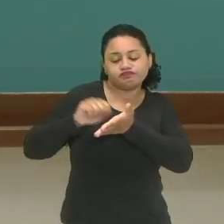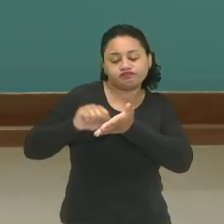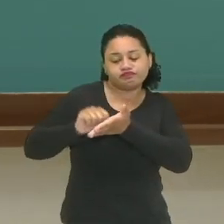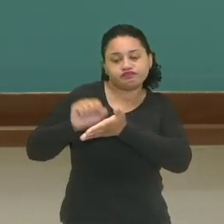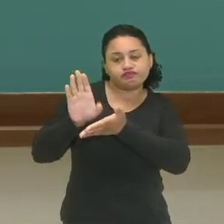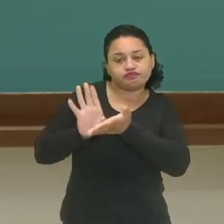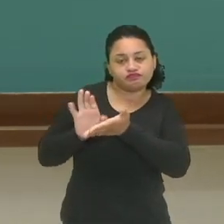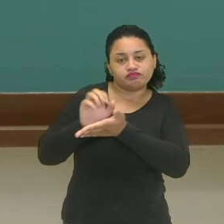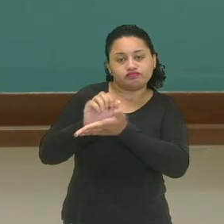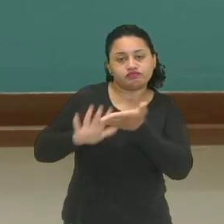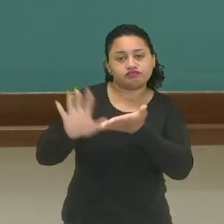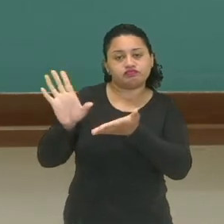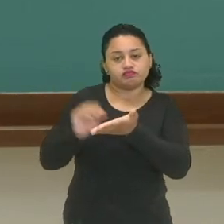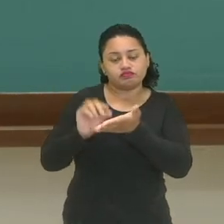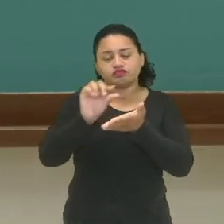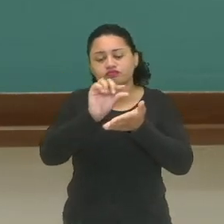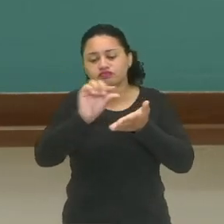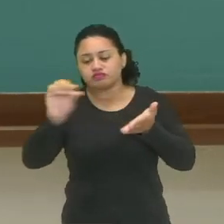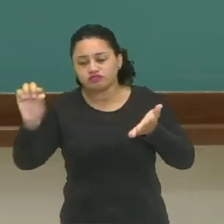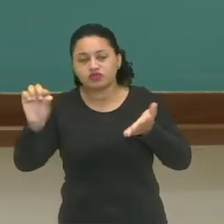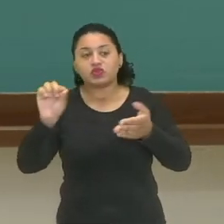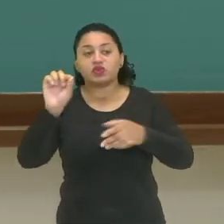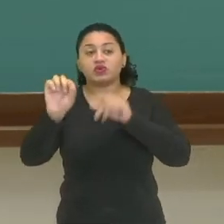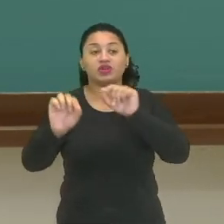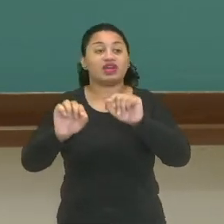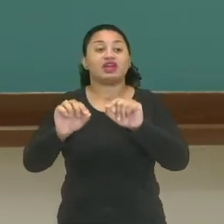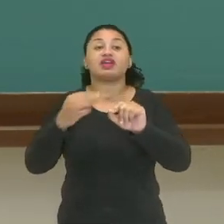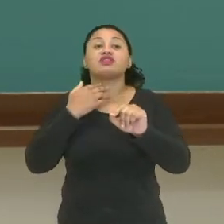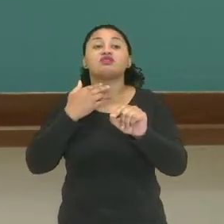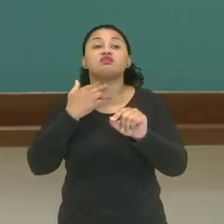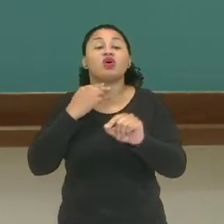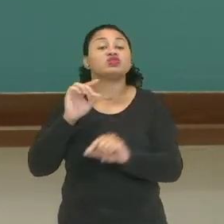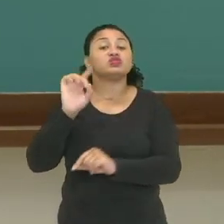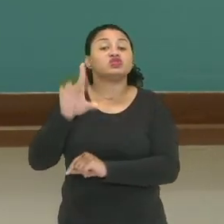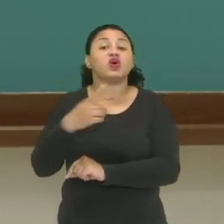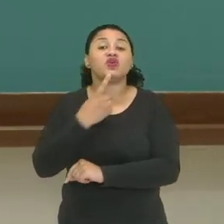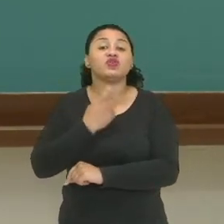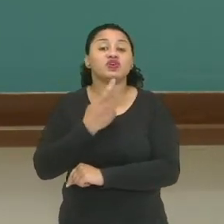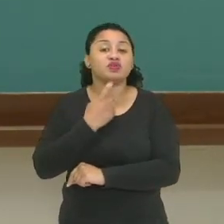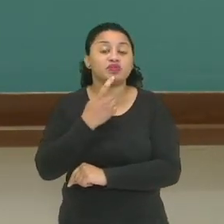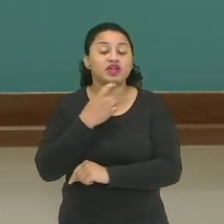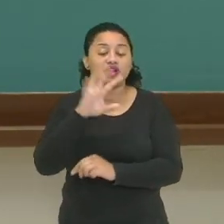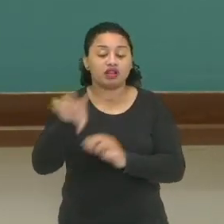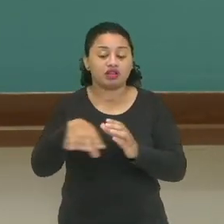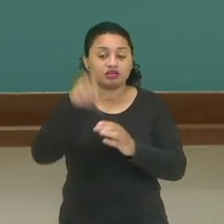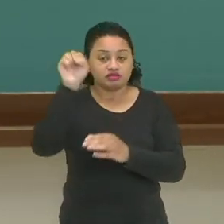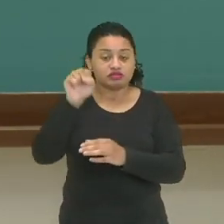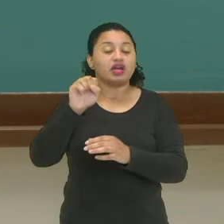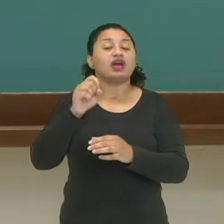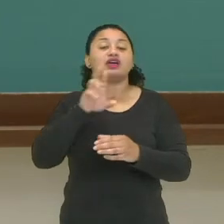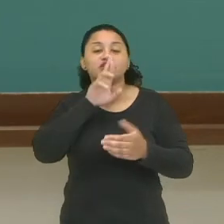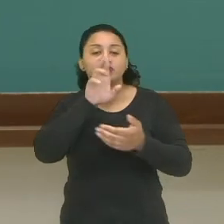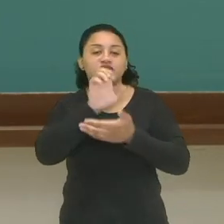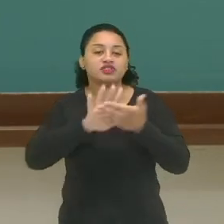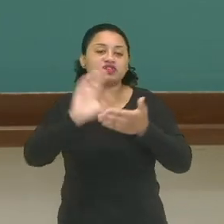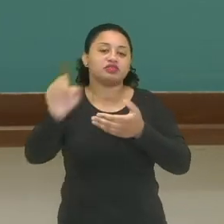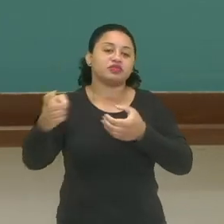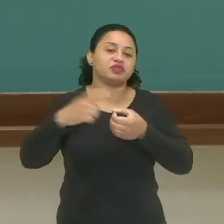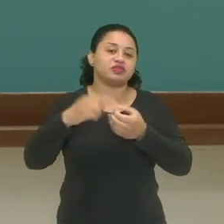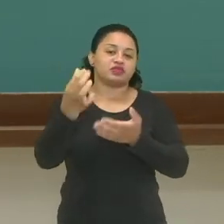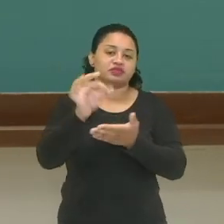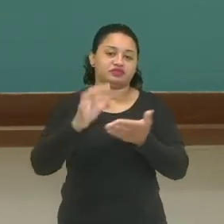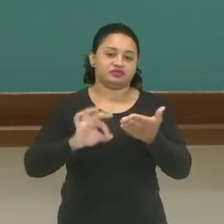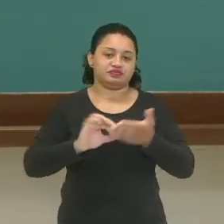exercício, sublinhar essa condição que ele está me colocando, vai resolver e nós já retornamos aí com a